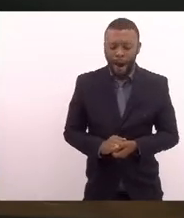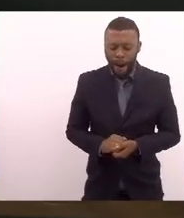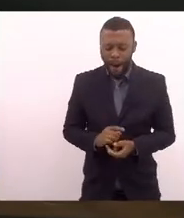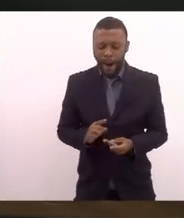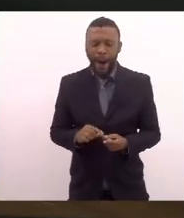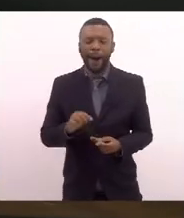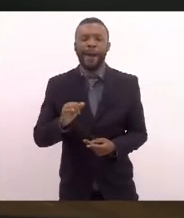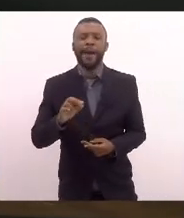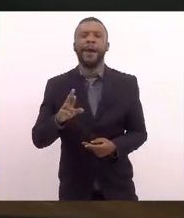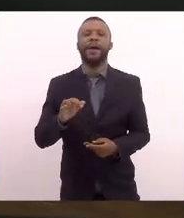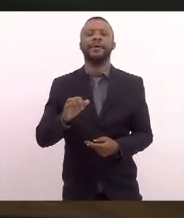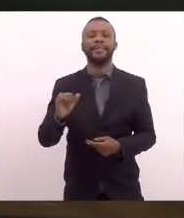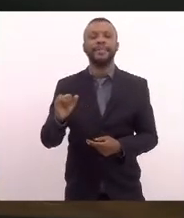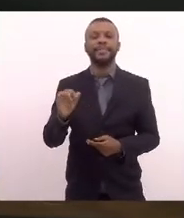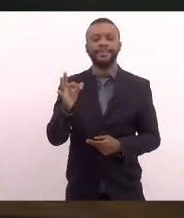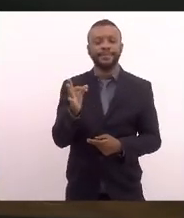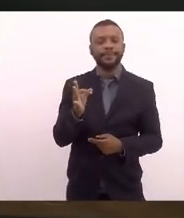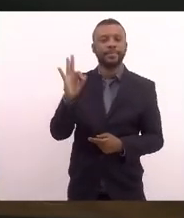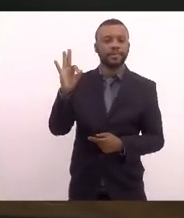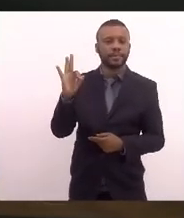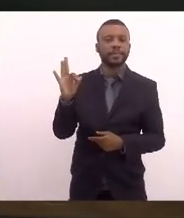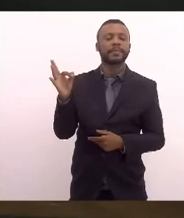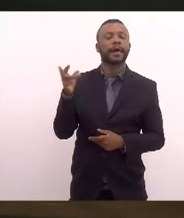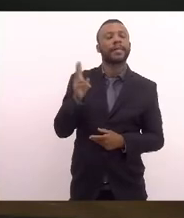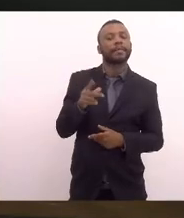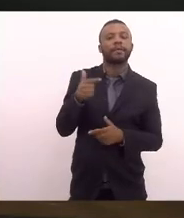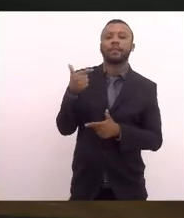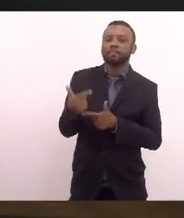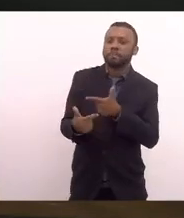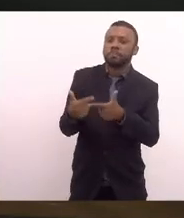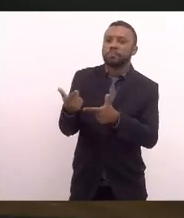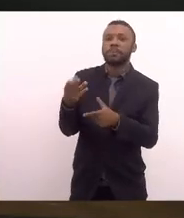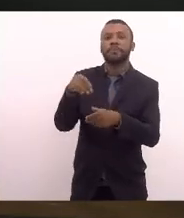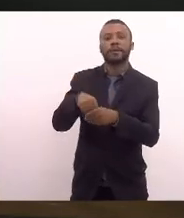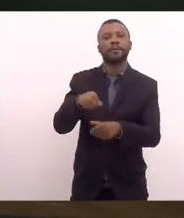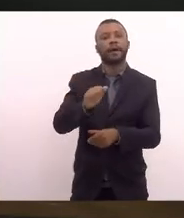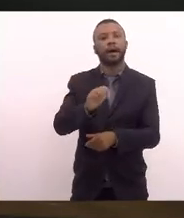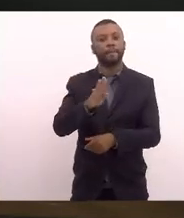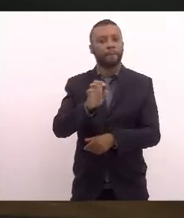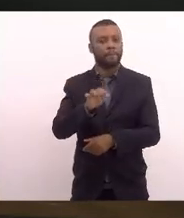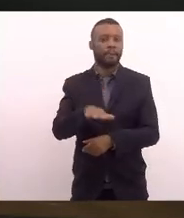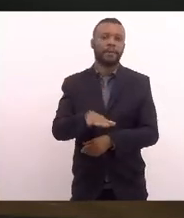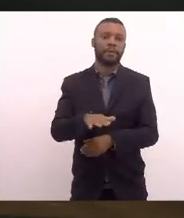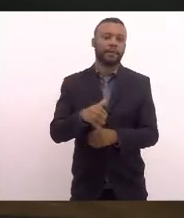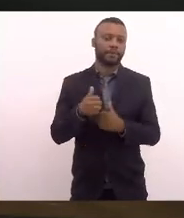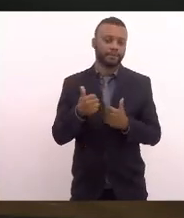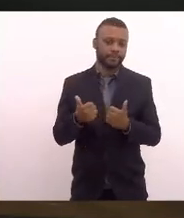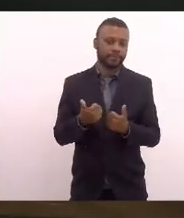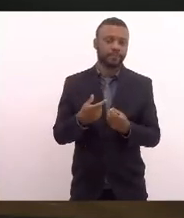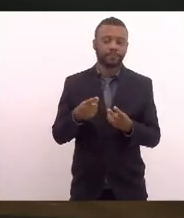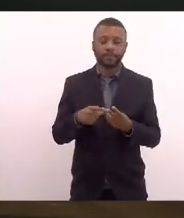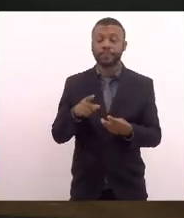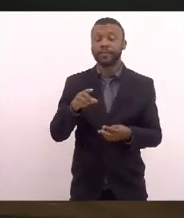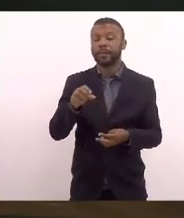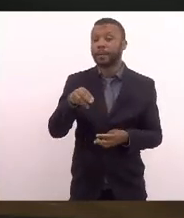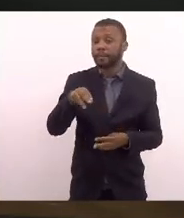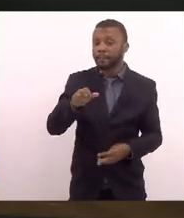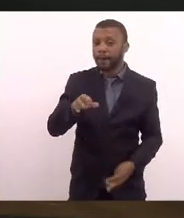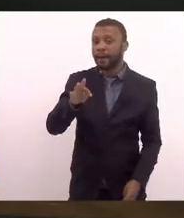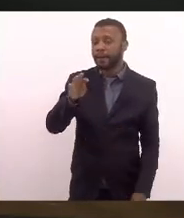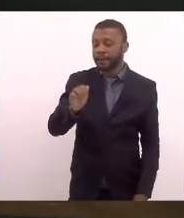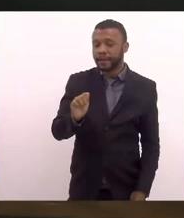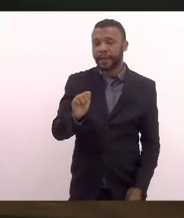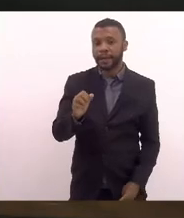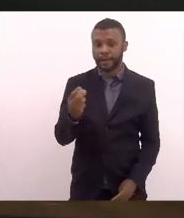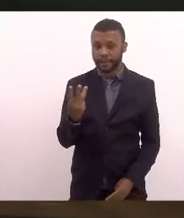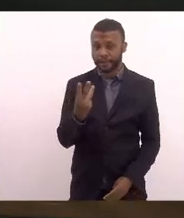Iraci França, que está o tempo inteiro aí na BEM. E Marta, elas três estão sentadas uma